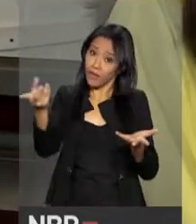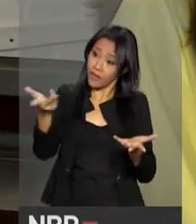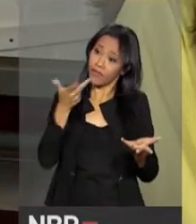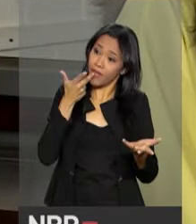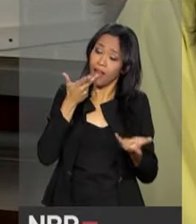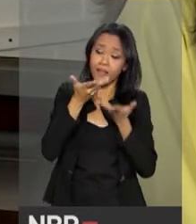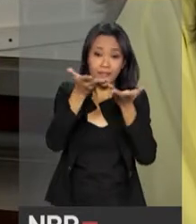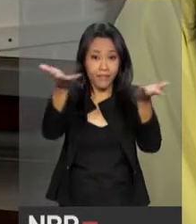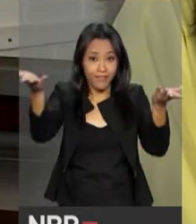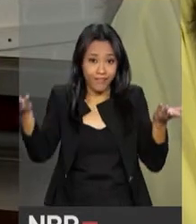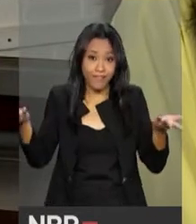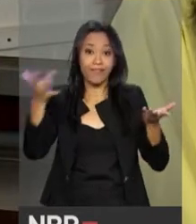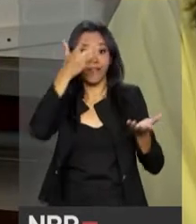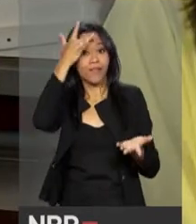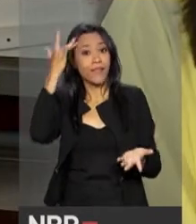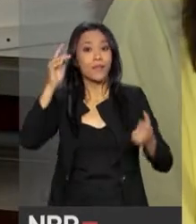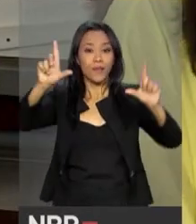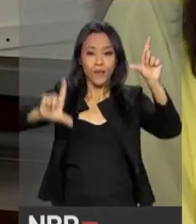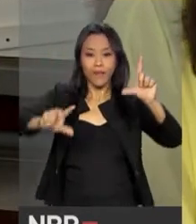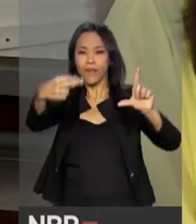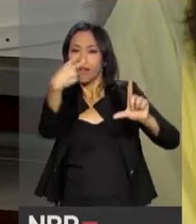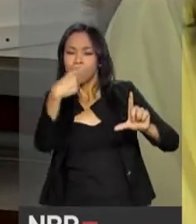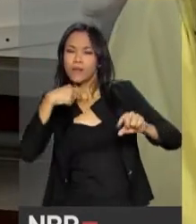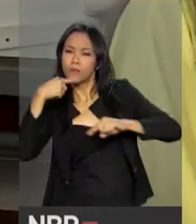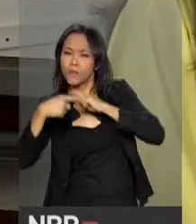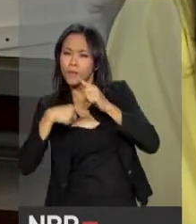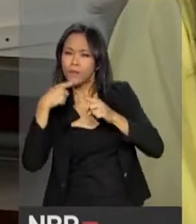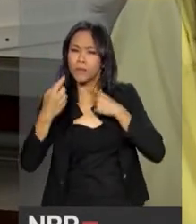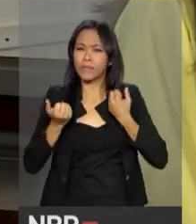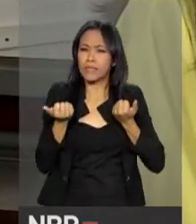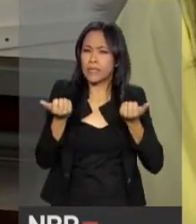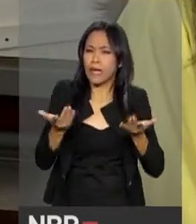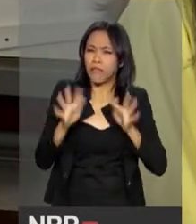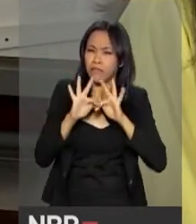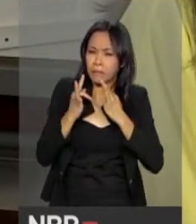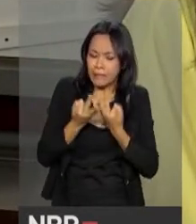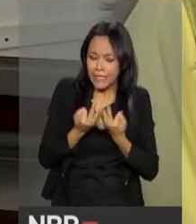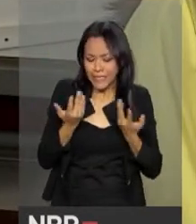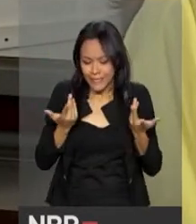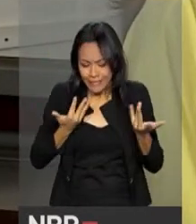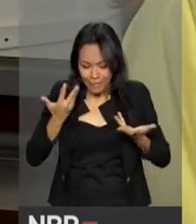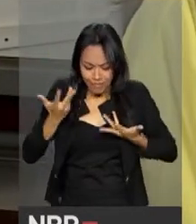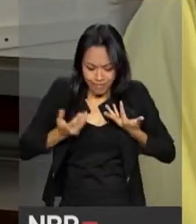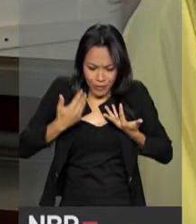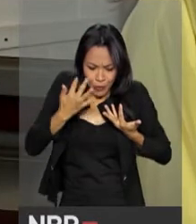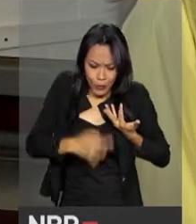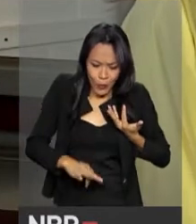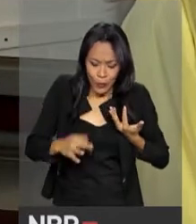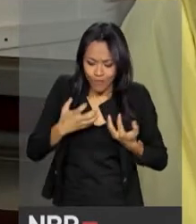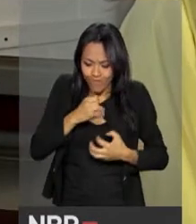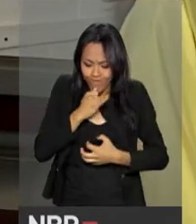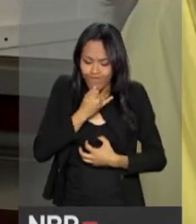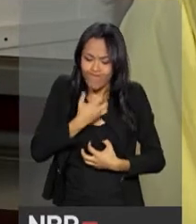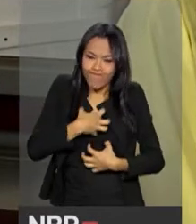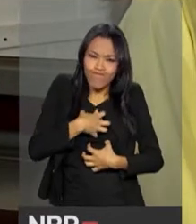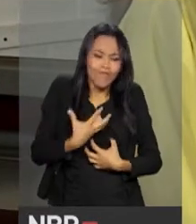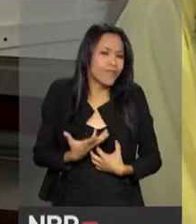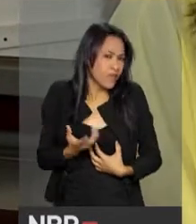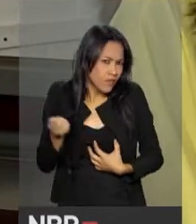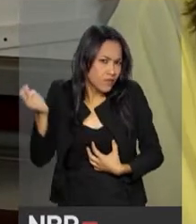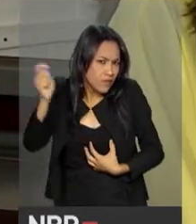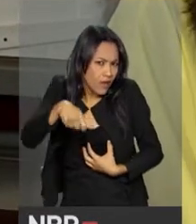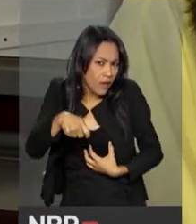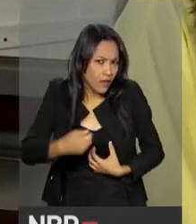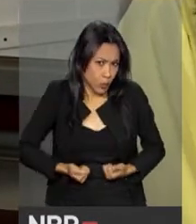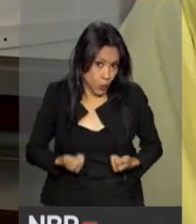uma mensagem aí pra quem ainda está indeciso as famílias que estão passando por um momento é de dor dependendo do seu ente querido vale a